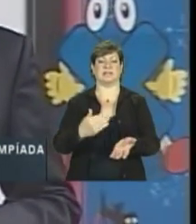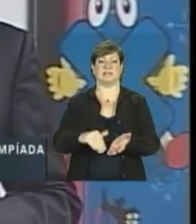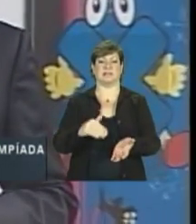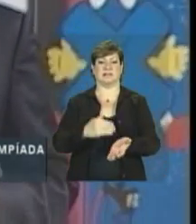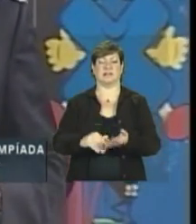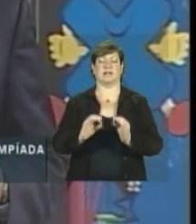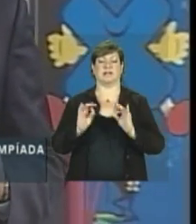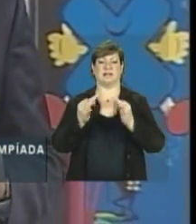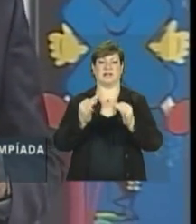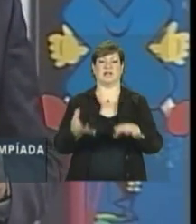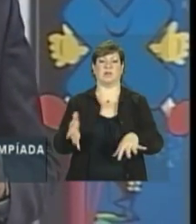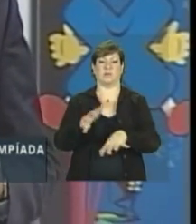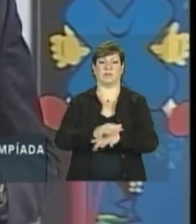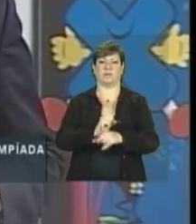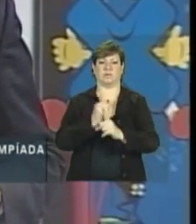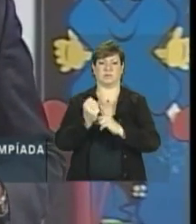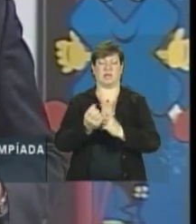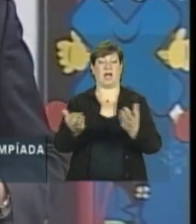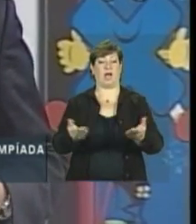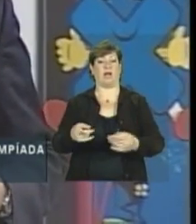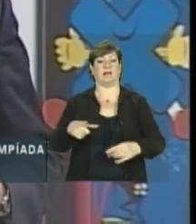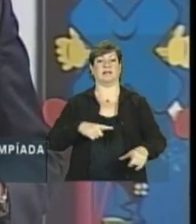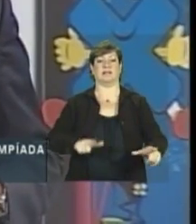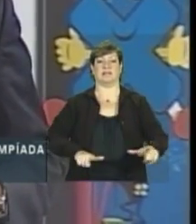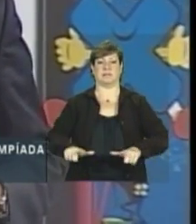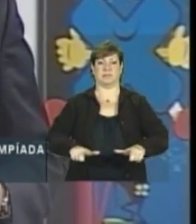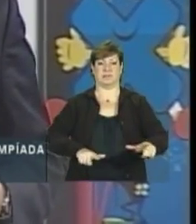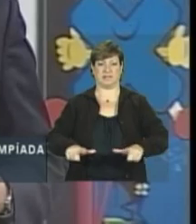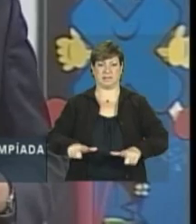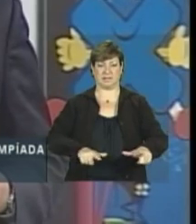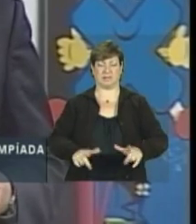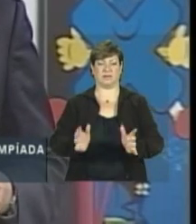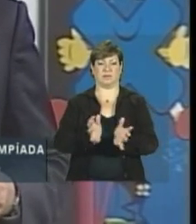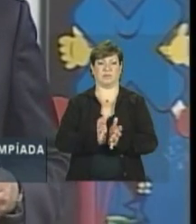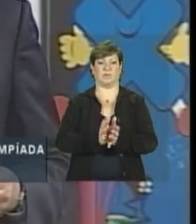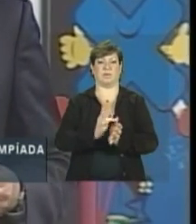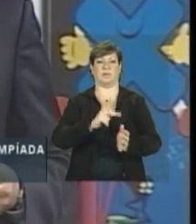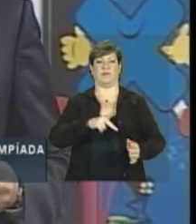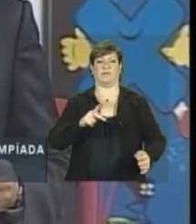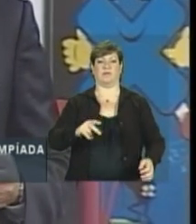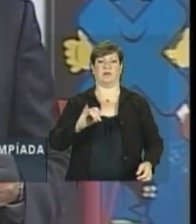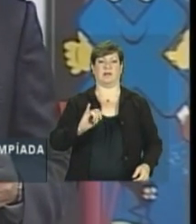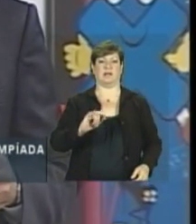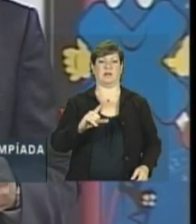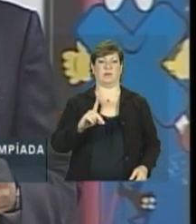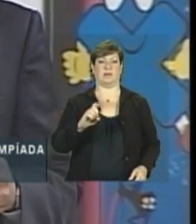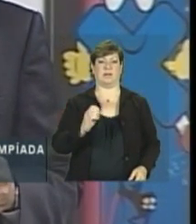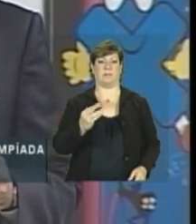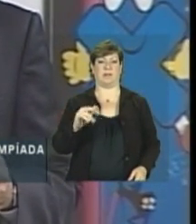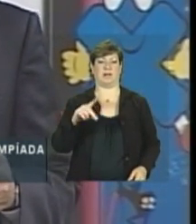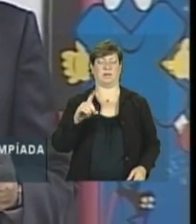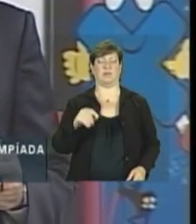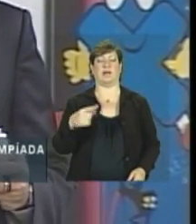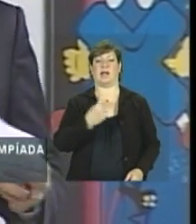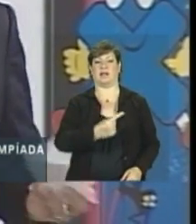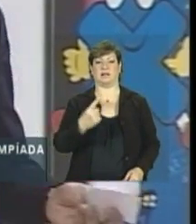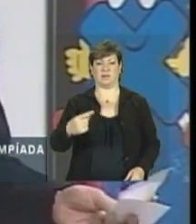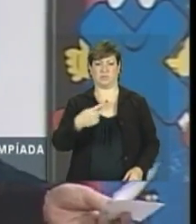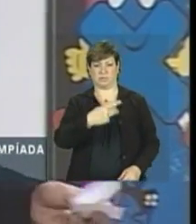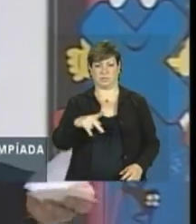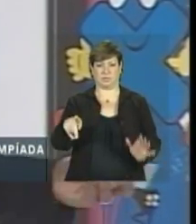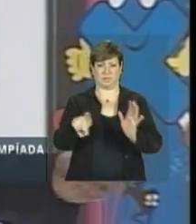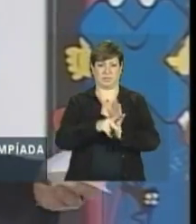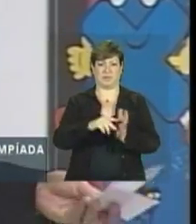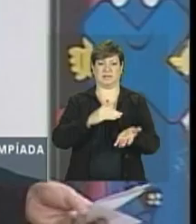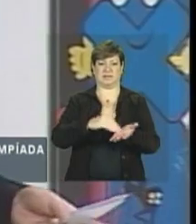Tecnologia e Inclusão Social, e que agora está tocando de pasta com o professor Ildebrando, cada um na sua respectiva secretaria, para